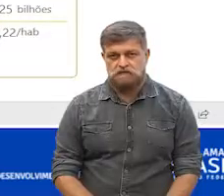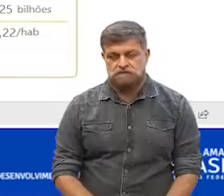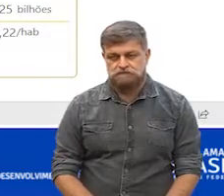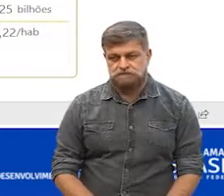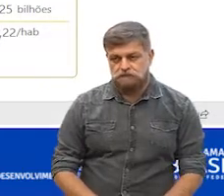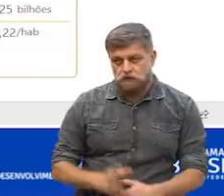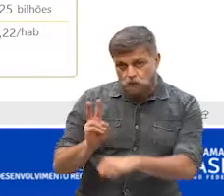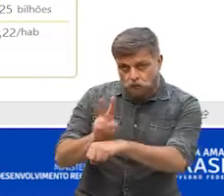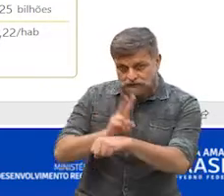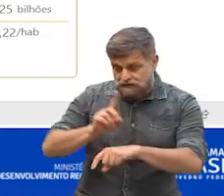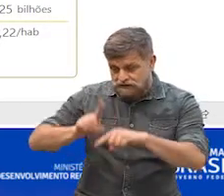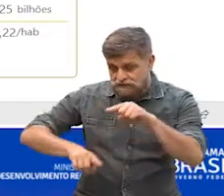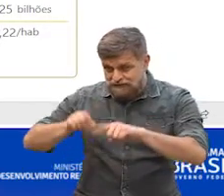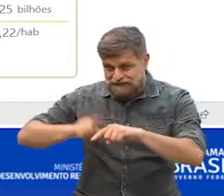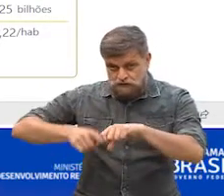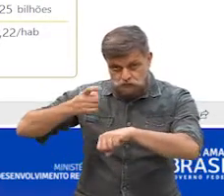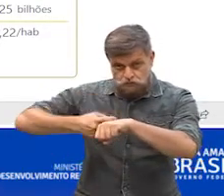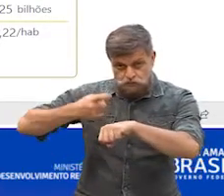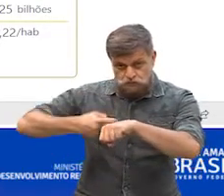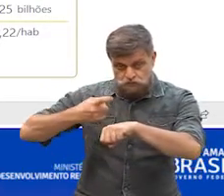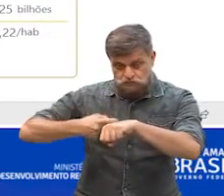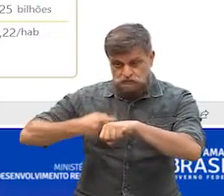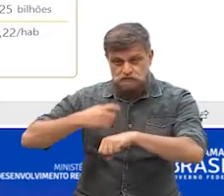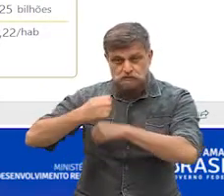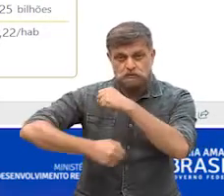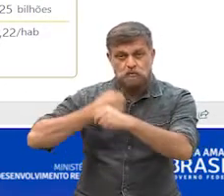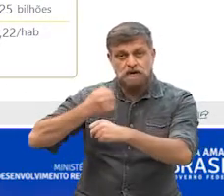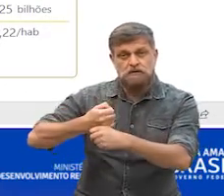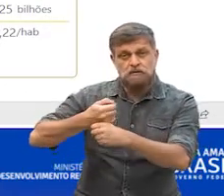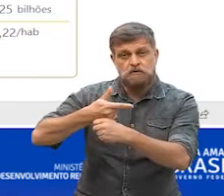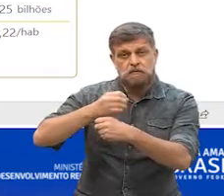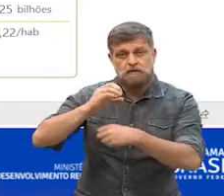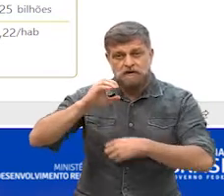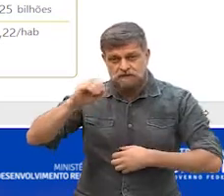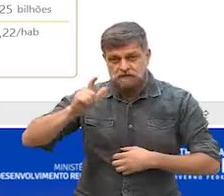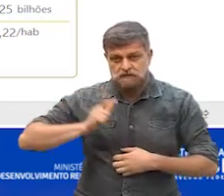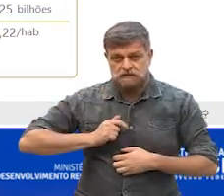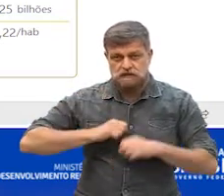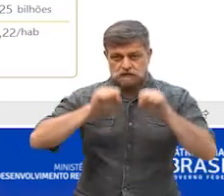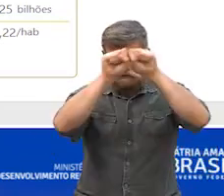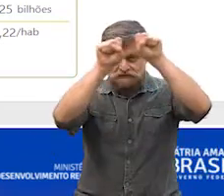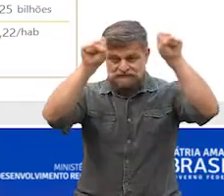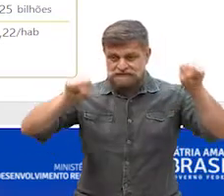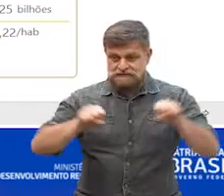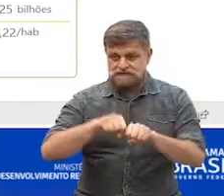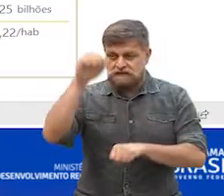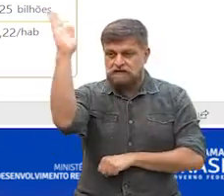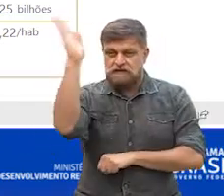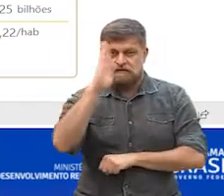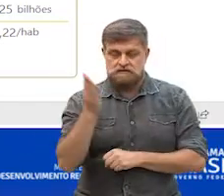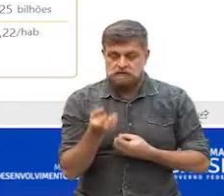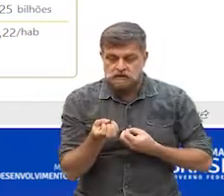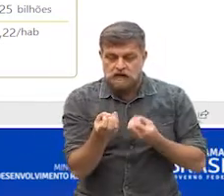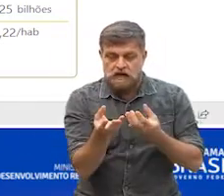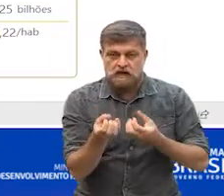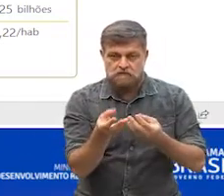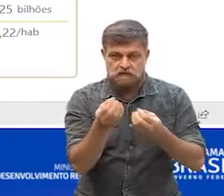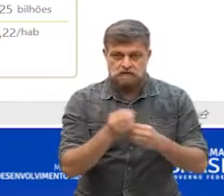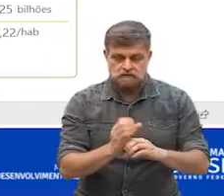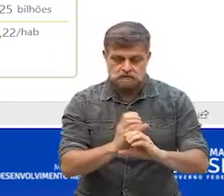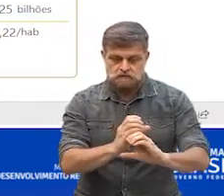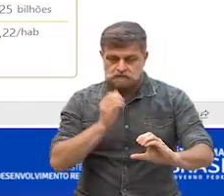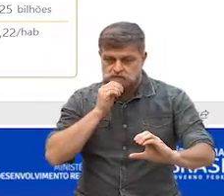Manejo dos resíduos sólidos urbanos em 2020, que está no Sistema Nacional de Informações sobre